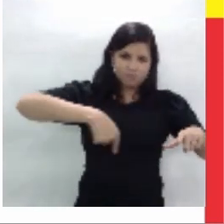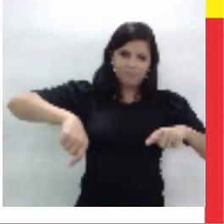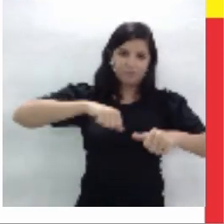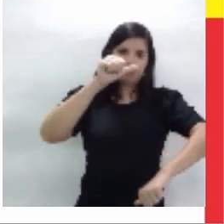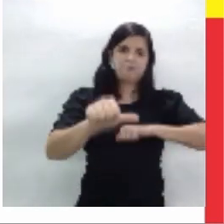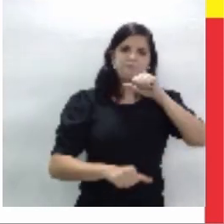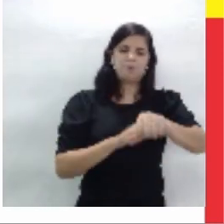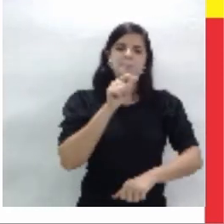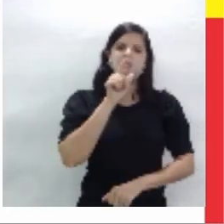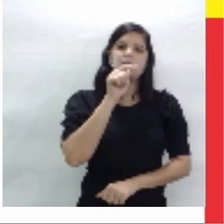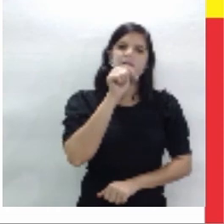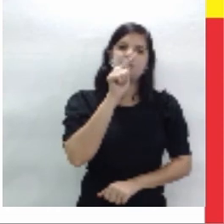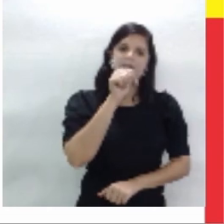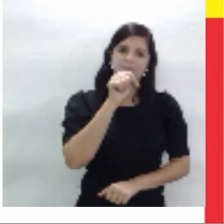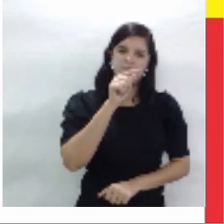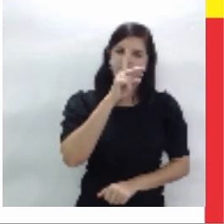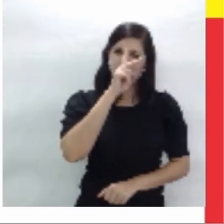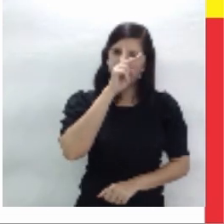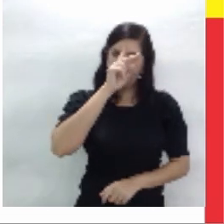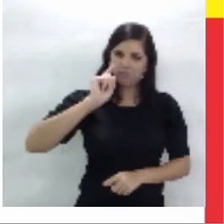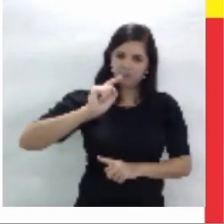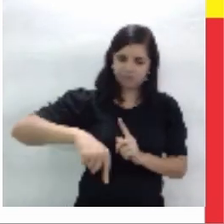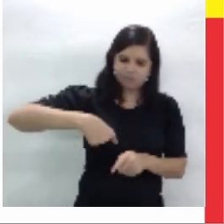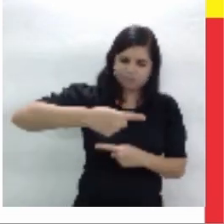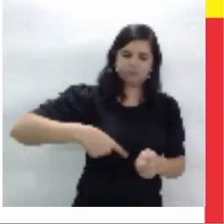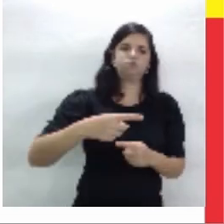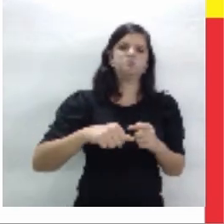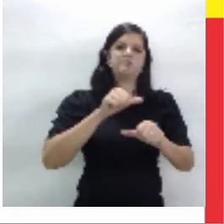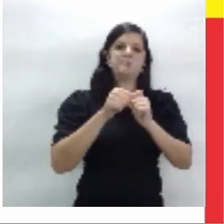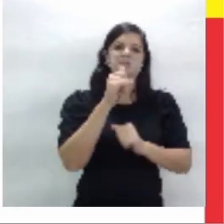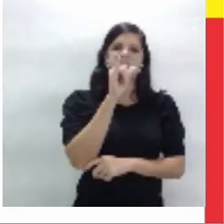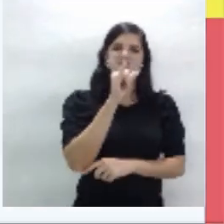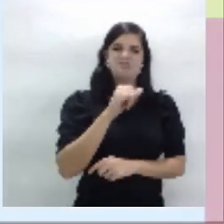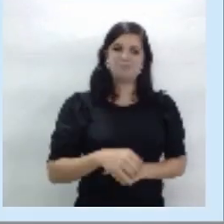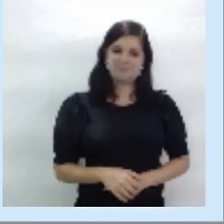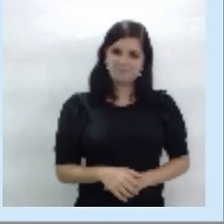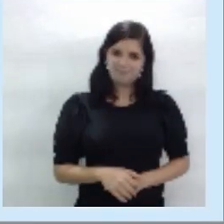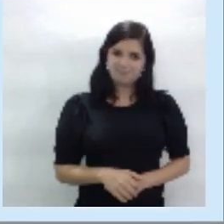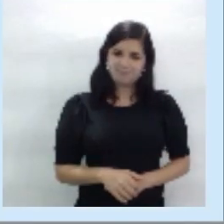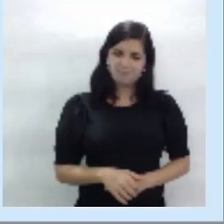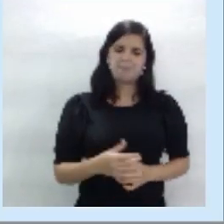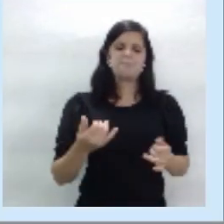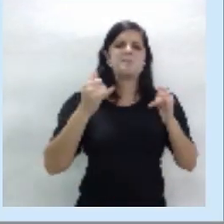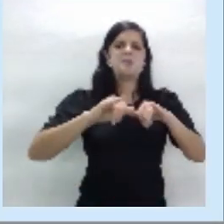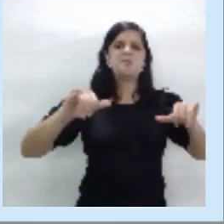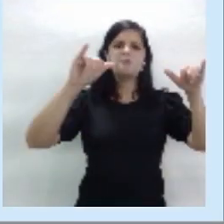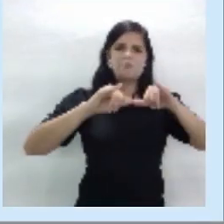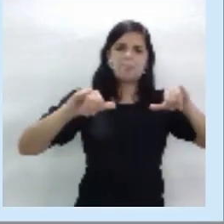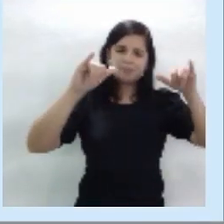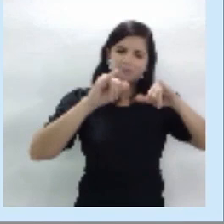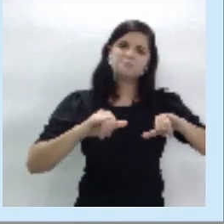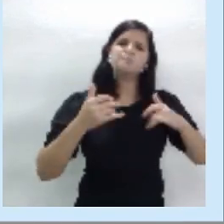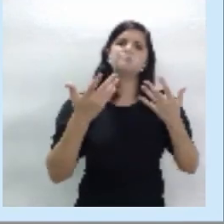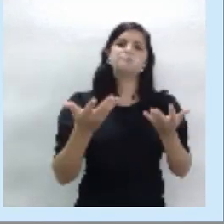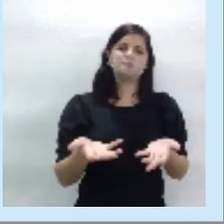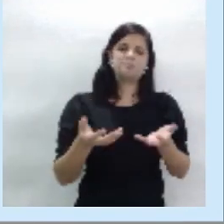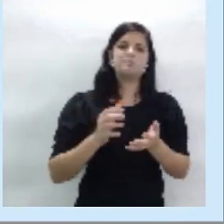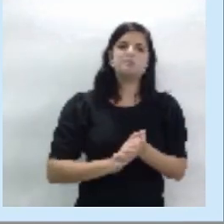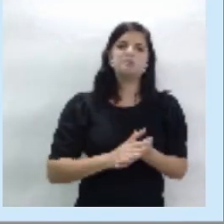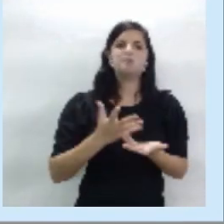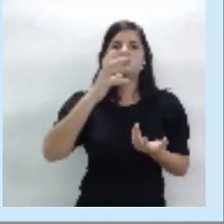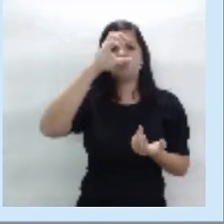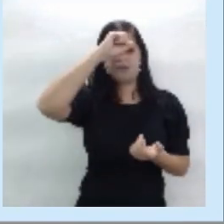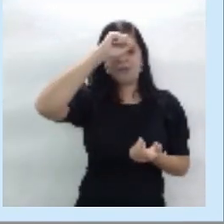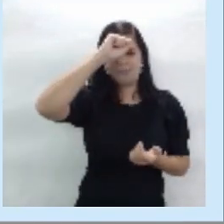água, né? Transforma a força da água em energia. Olha para mim, sexto ano. Essa informação que eu passei para vocês é uma informação que vocês